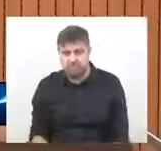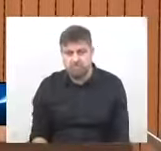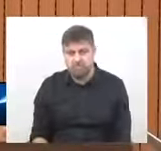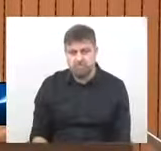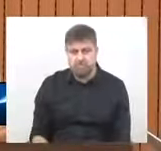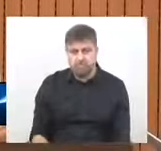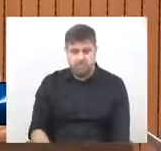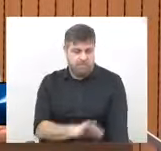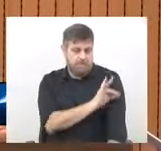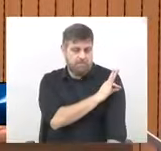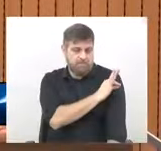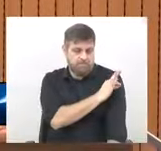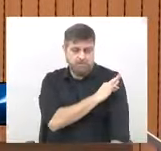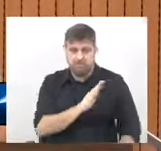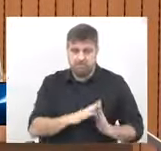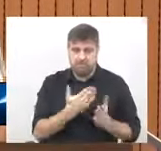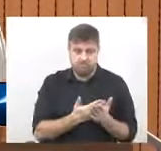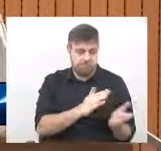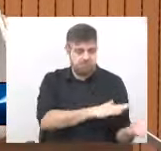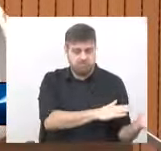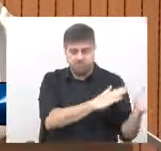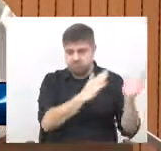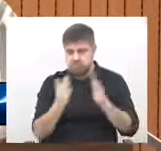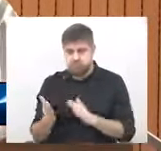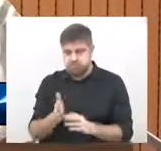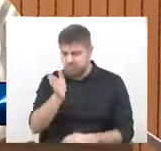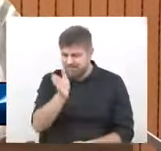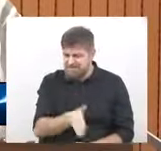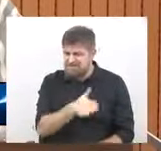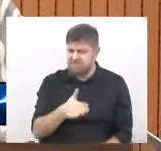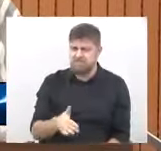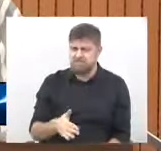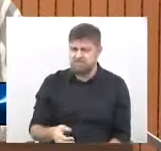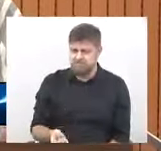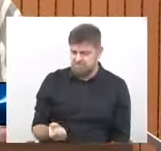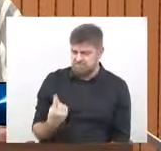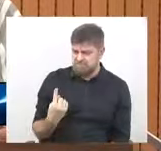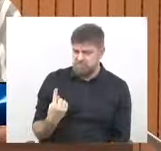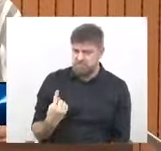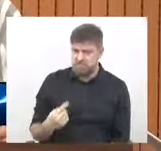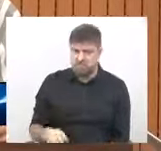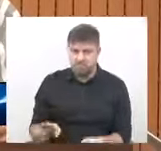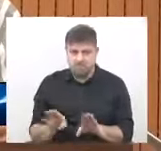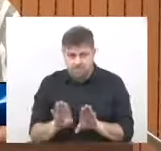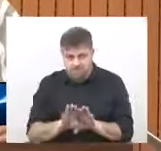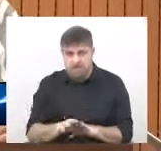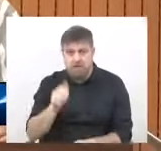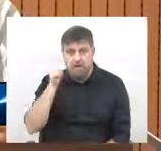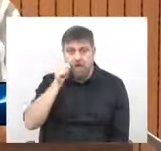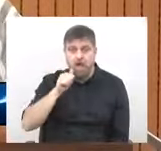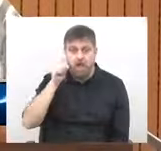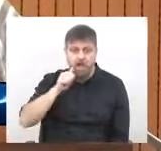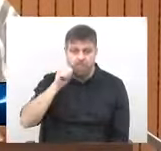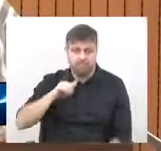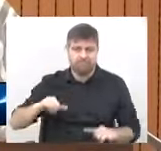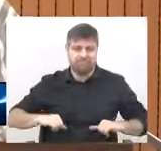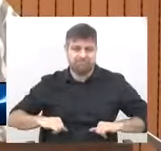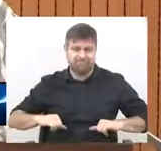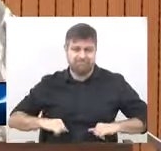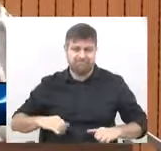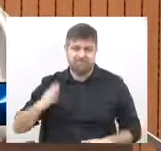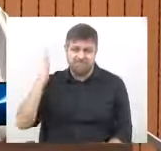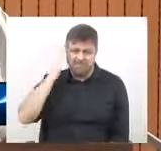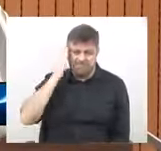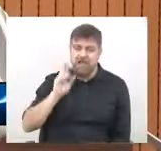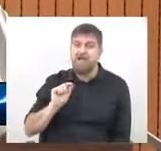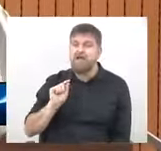oferta ao meio período. Isso afeta especificamente as mulheres, porque nós sabemos